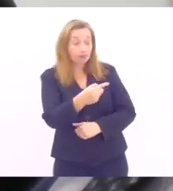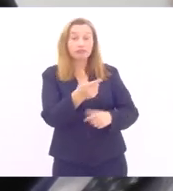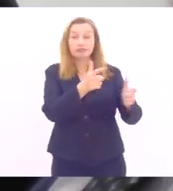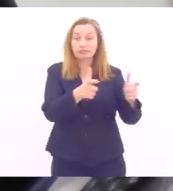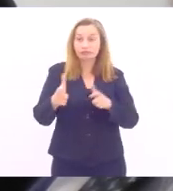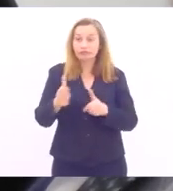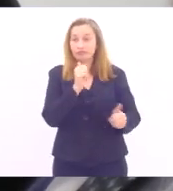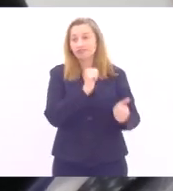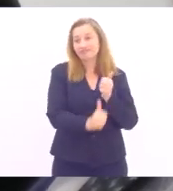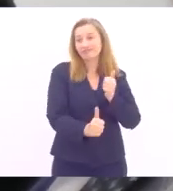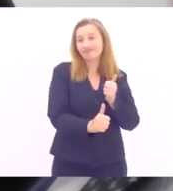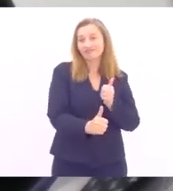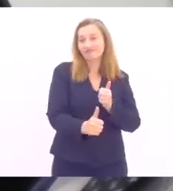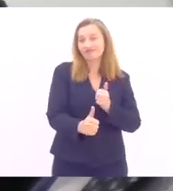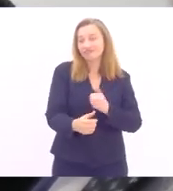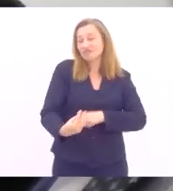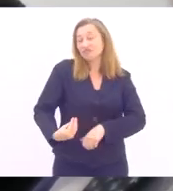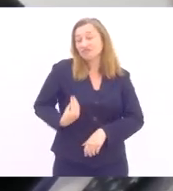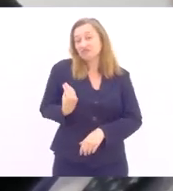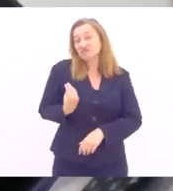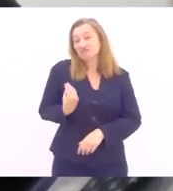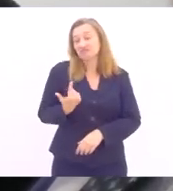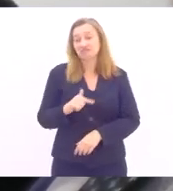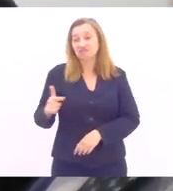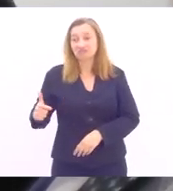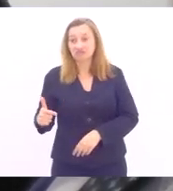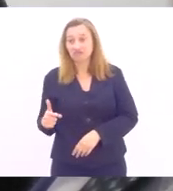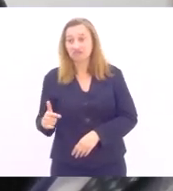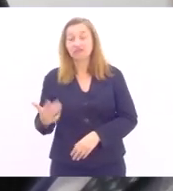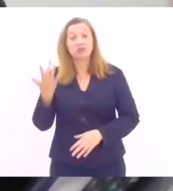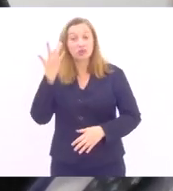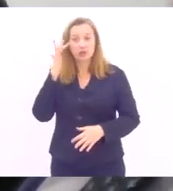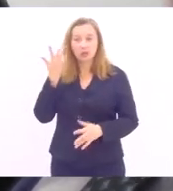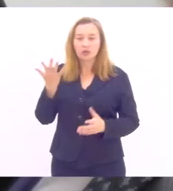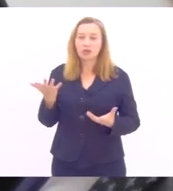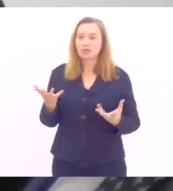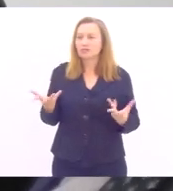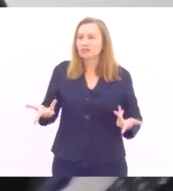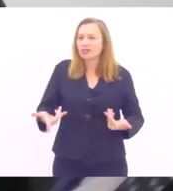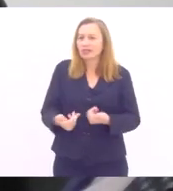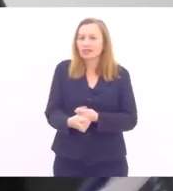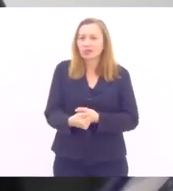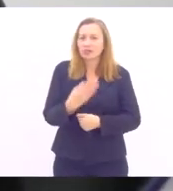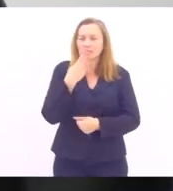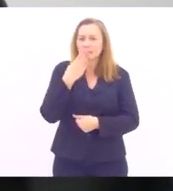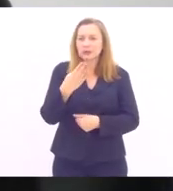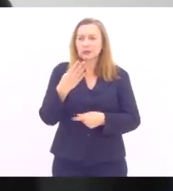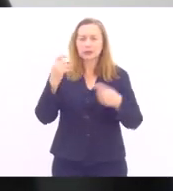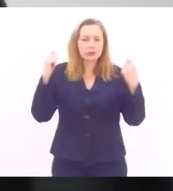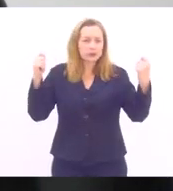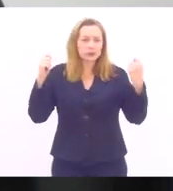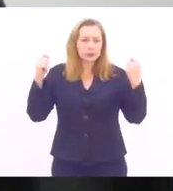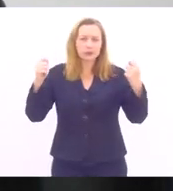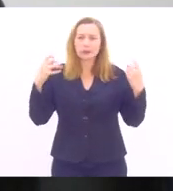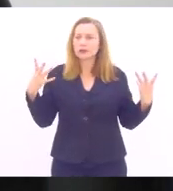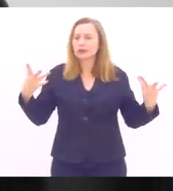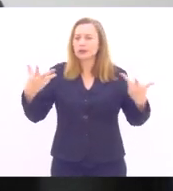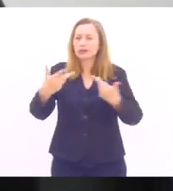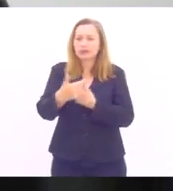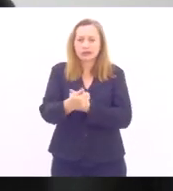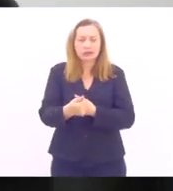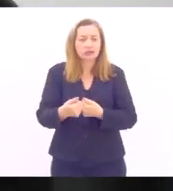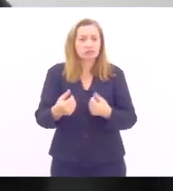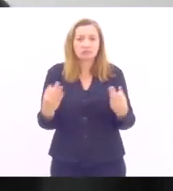etc., ficam sem vida. Né? Eu acho o espetáculo das torcidas algo absolutamente grandioso